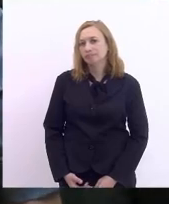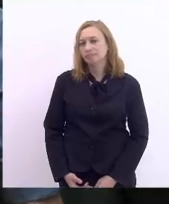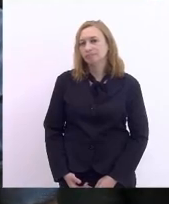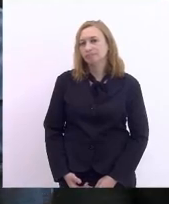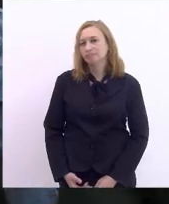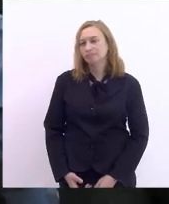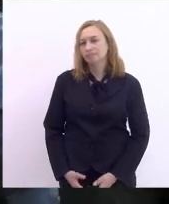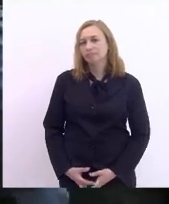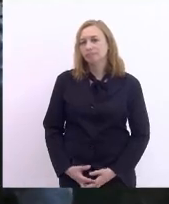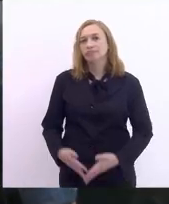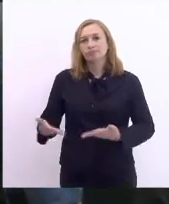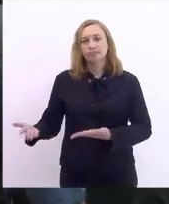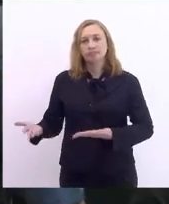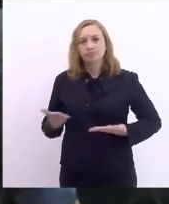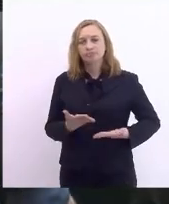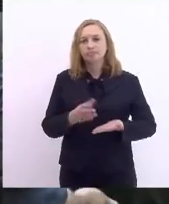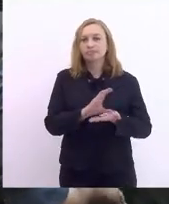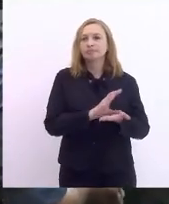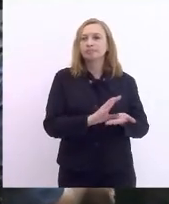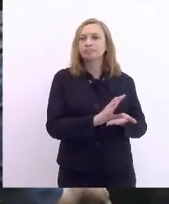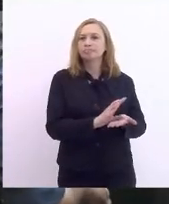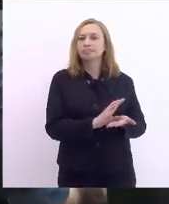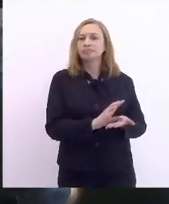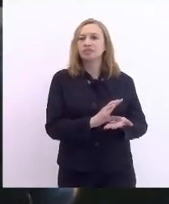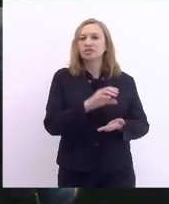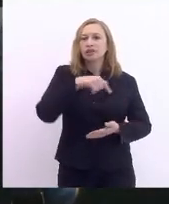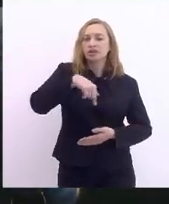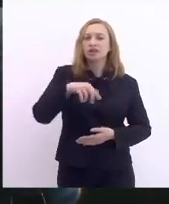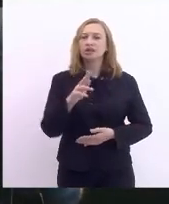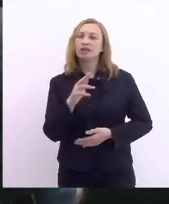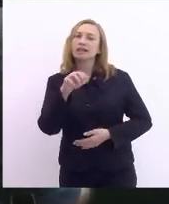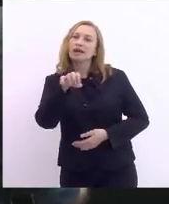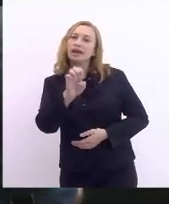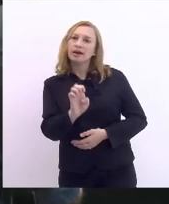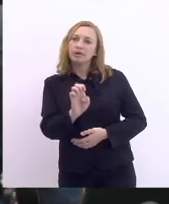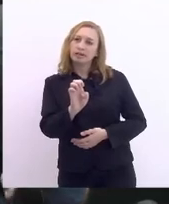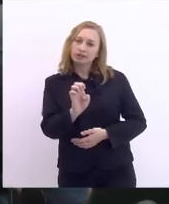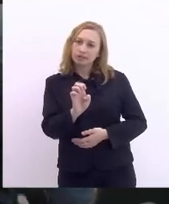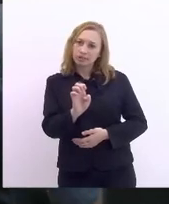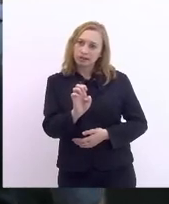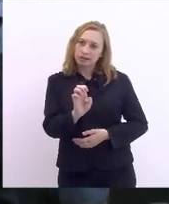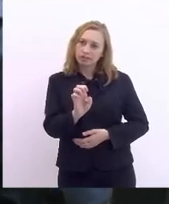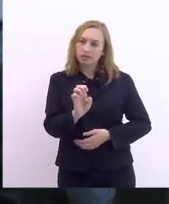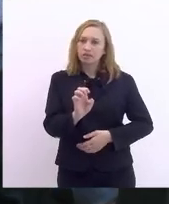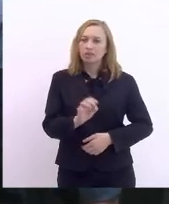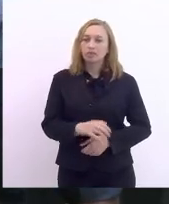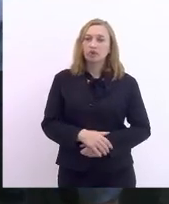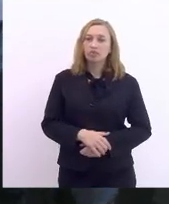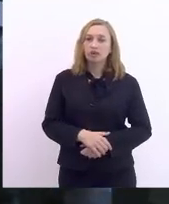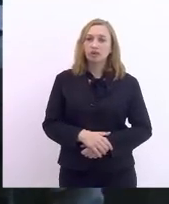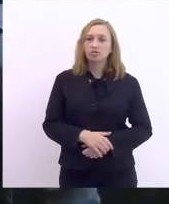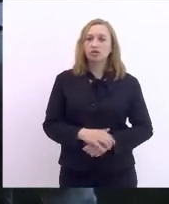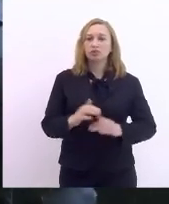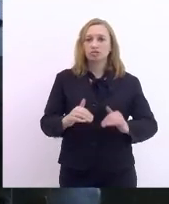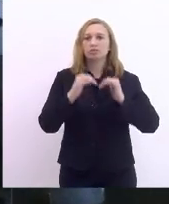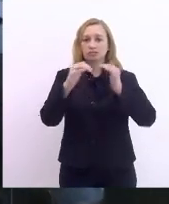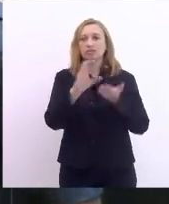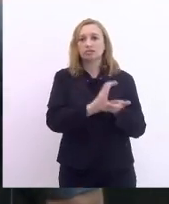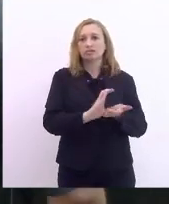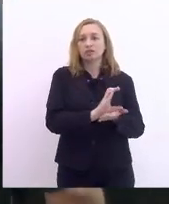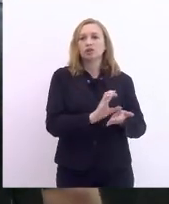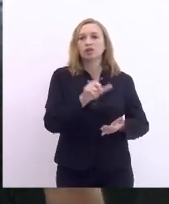e convidamos o conselheiro titular Guilherme de Souza Fernandes Rodrigues e o conselheiro suplente